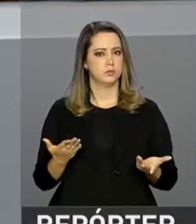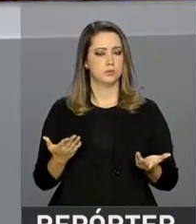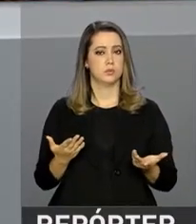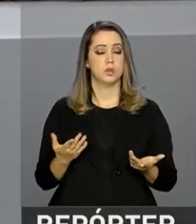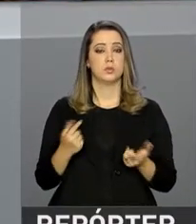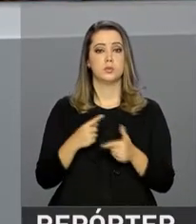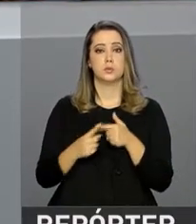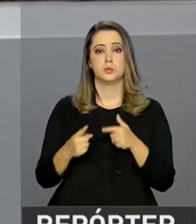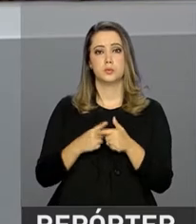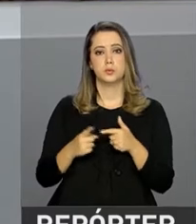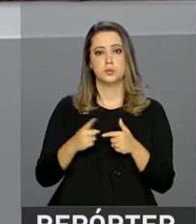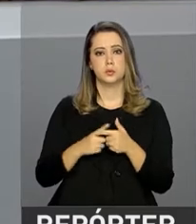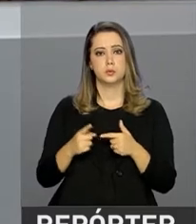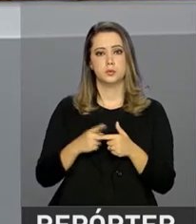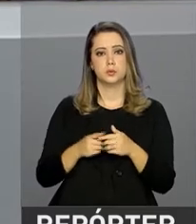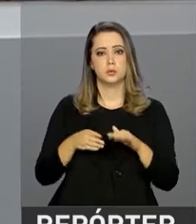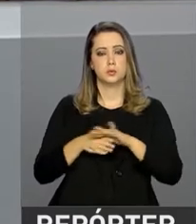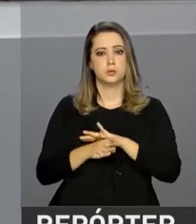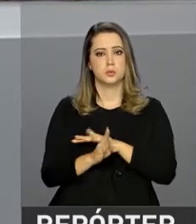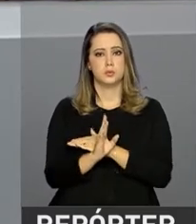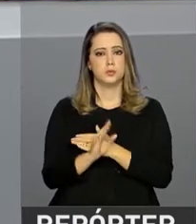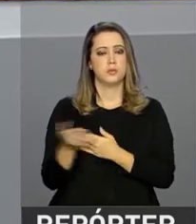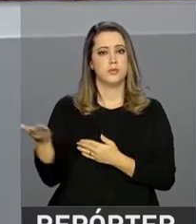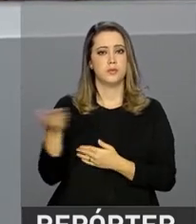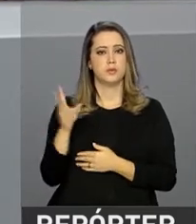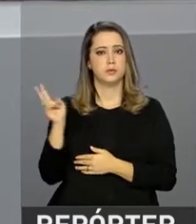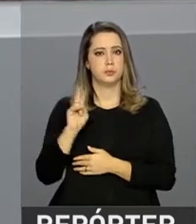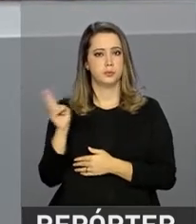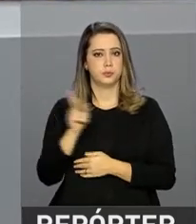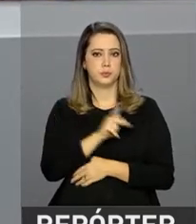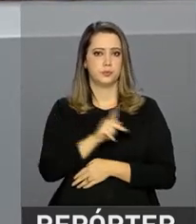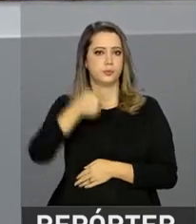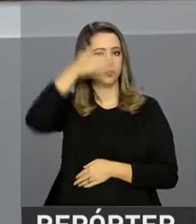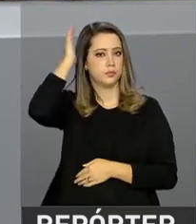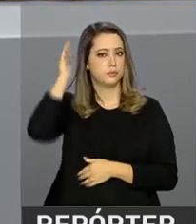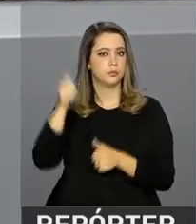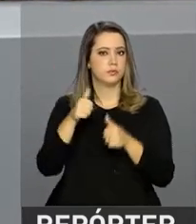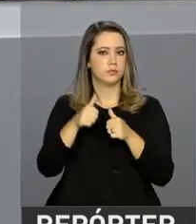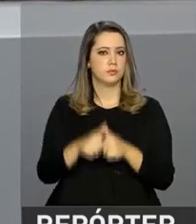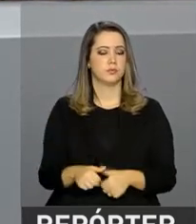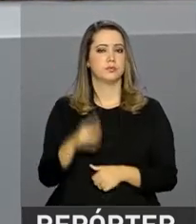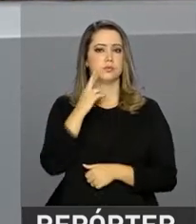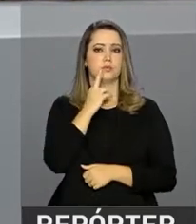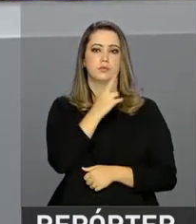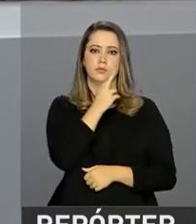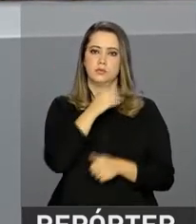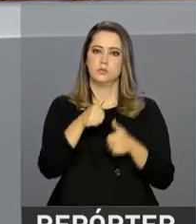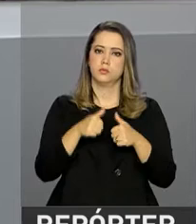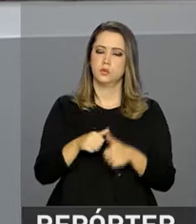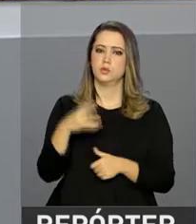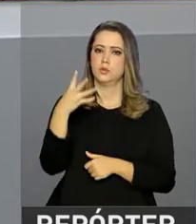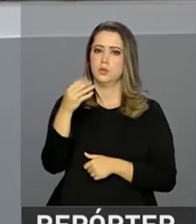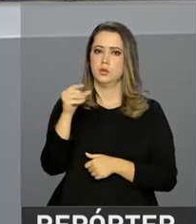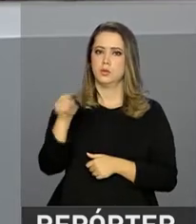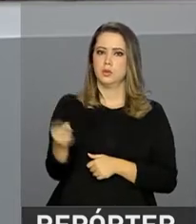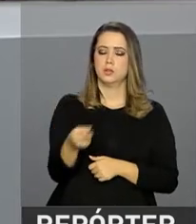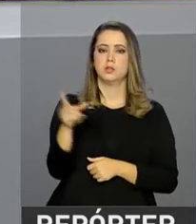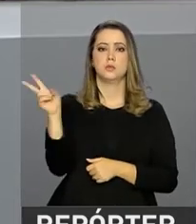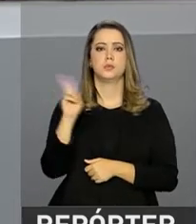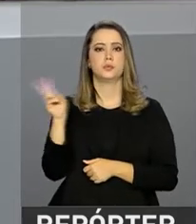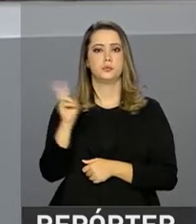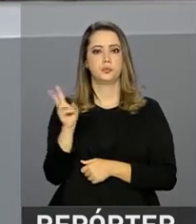dos imigrantes vindos da venezuela o presidente michel temer esteve esta semana em roraima onde estão cerca de 40 mil